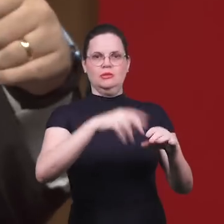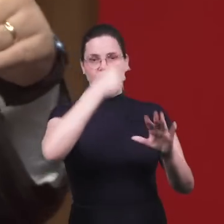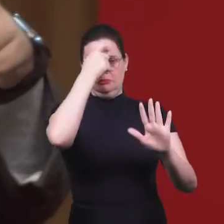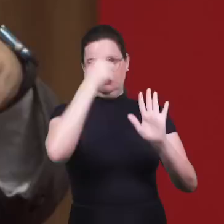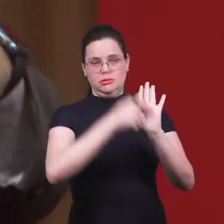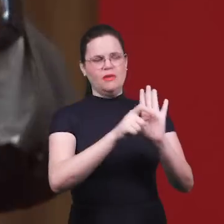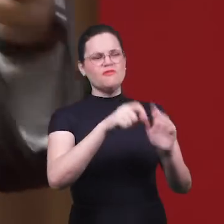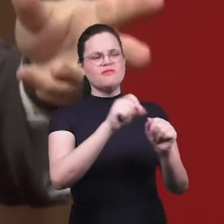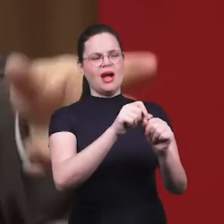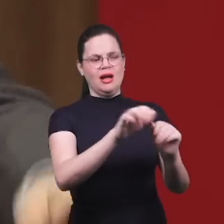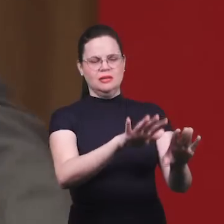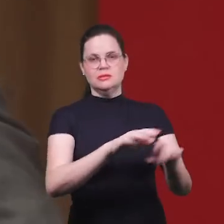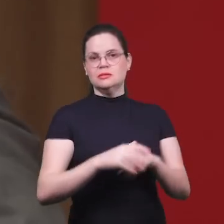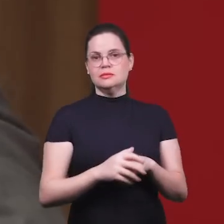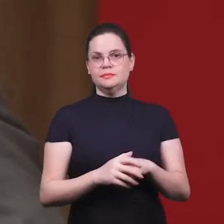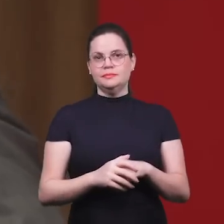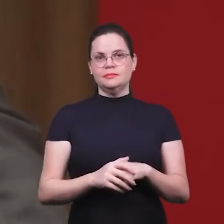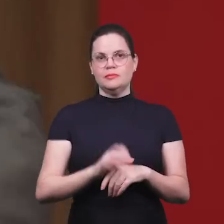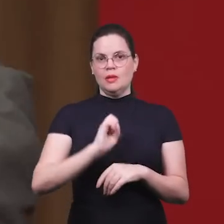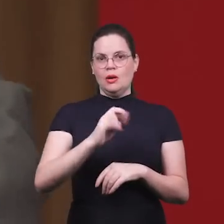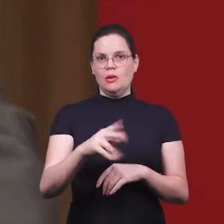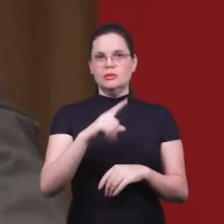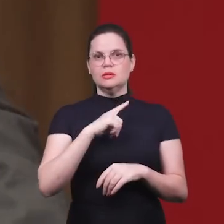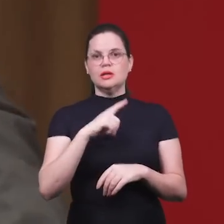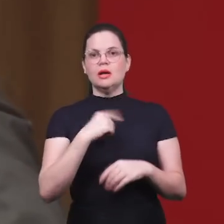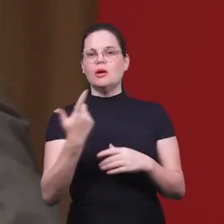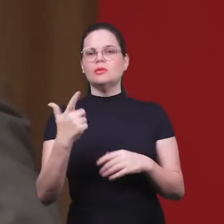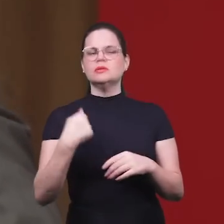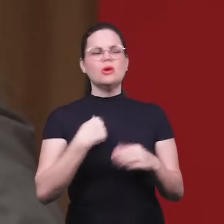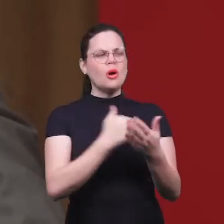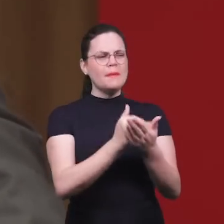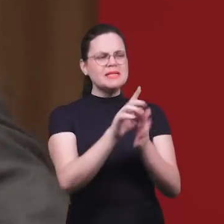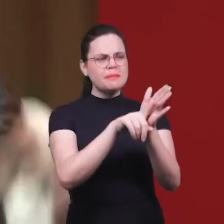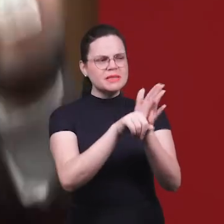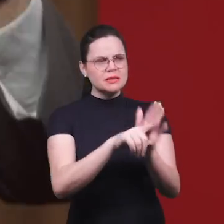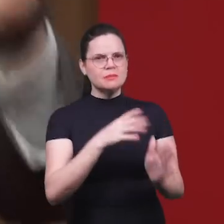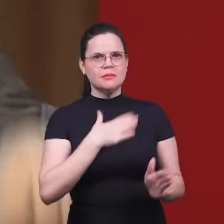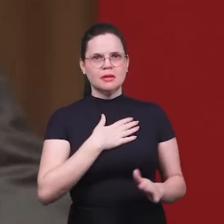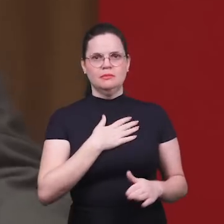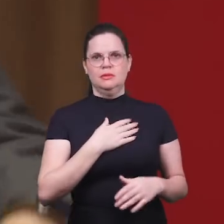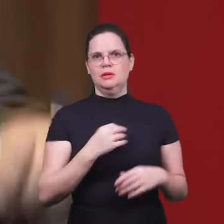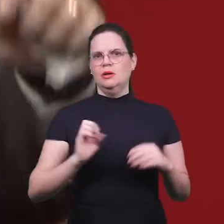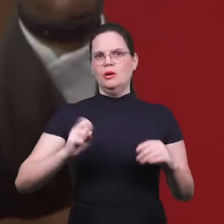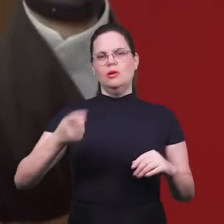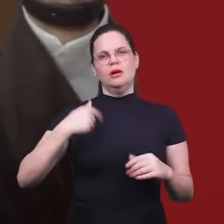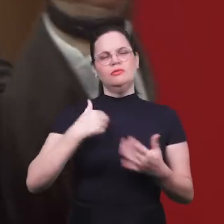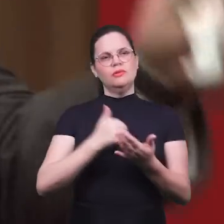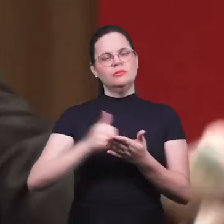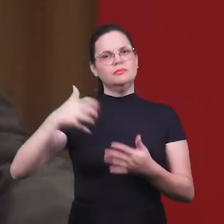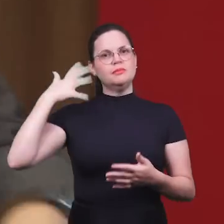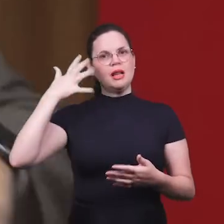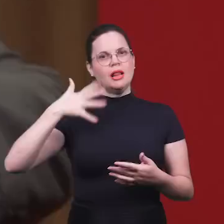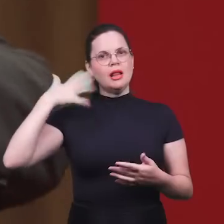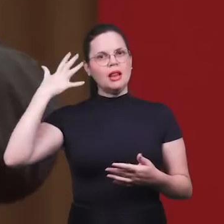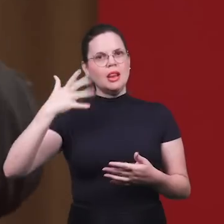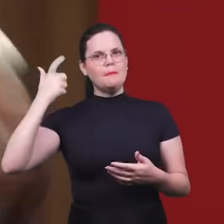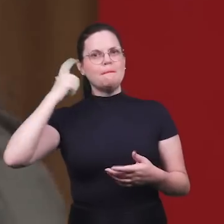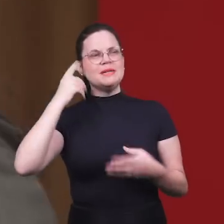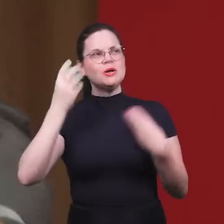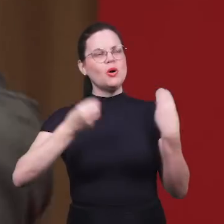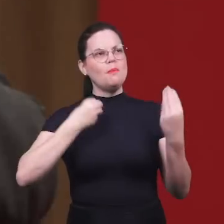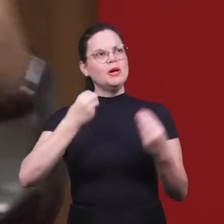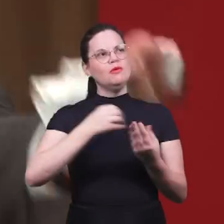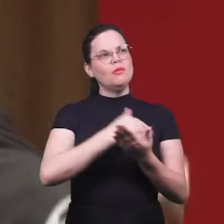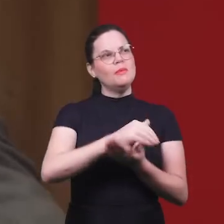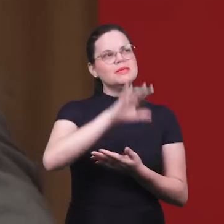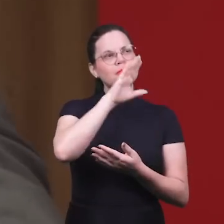mim. Ou você vai ter trabalhos que fala assim, começa essa pesquisa para mim. Hoje eu vou começar uma palestra, vou começar um documento, vou começar uma